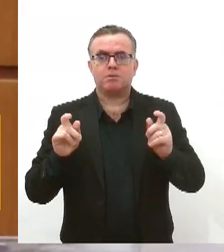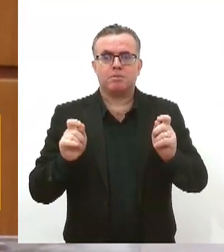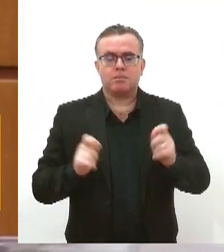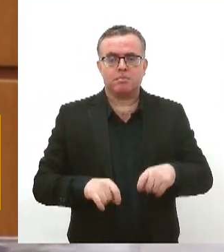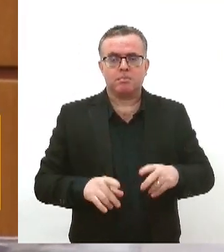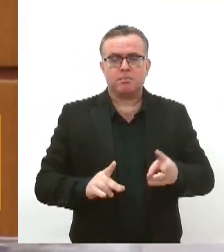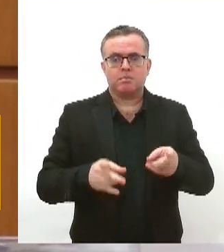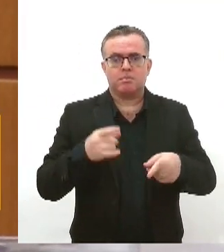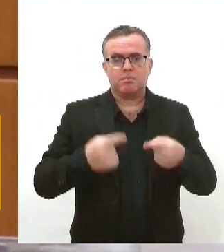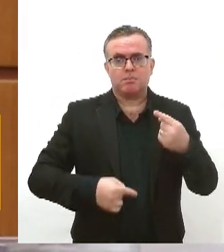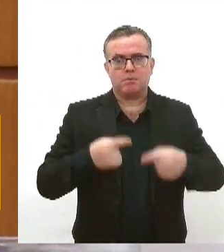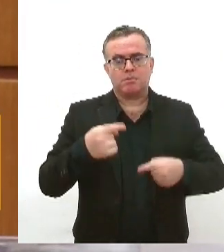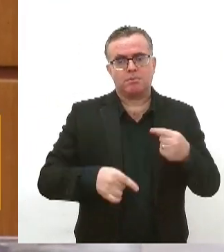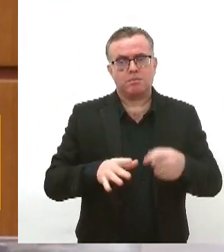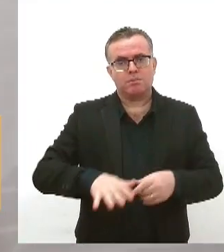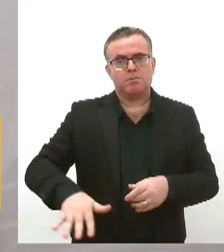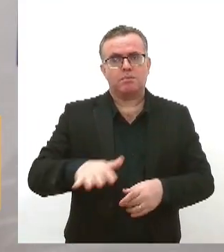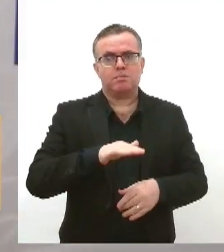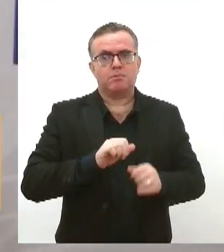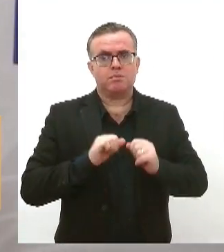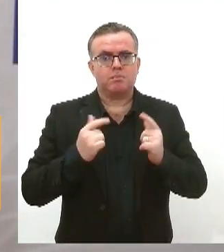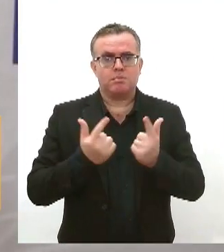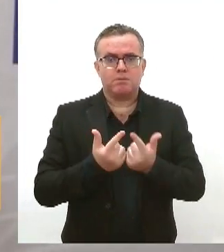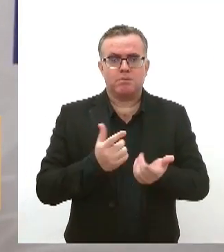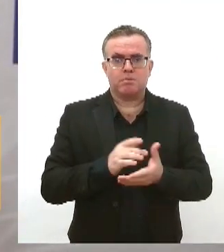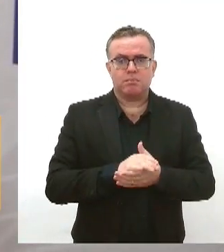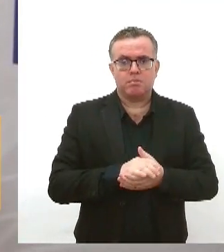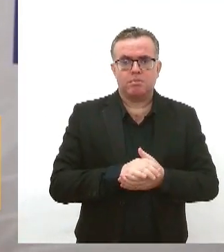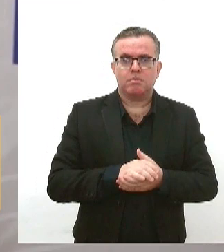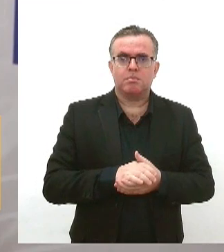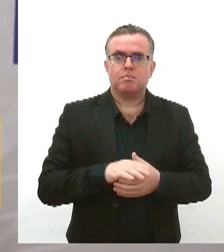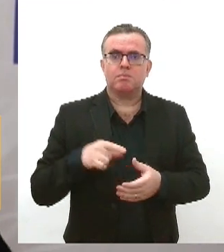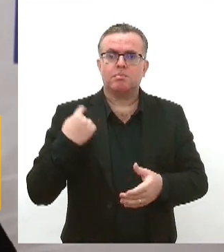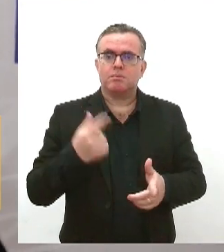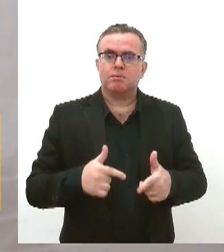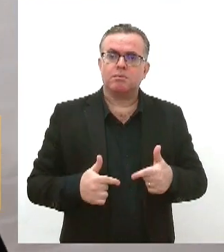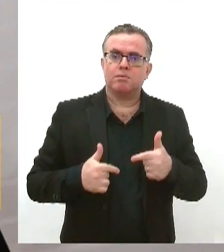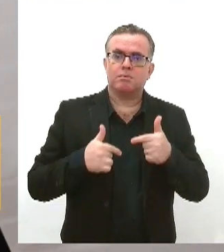no ambiente legislativo. A gente busca esse espaço